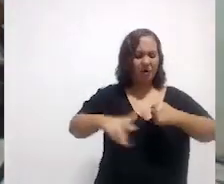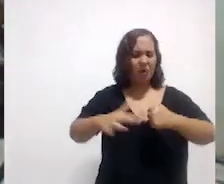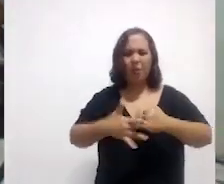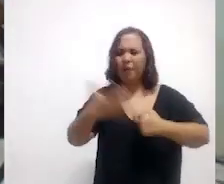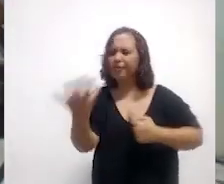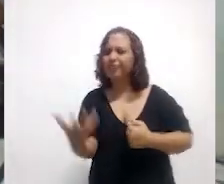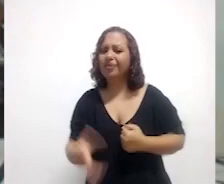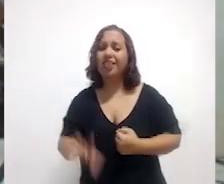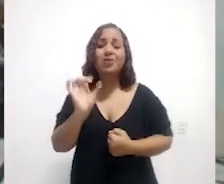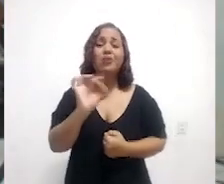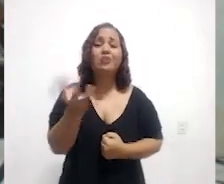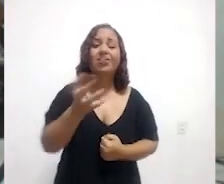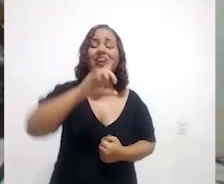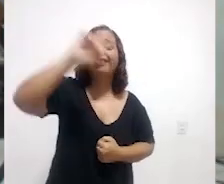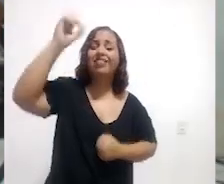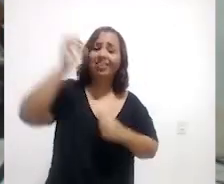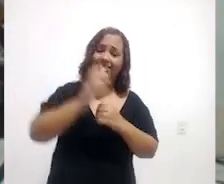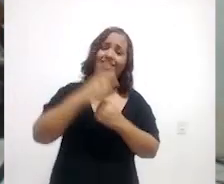que cuide de mim.